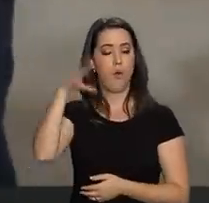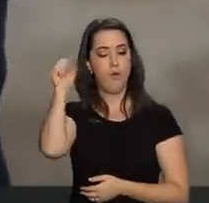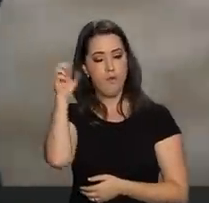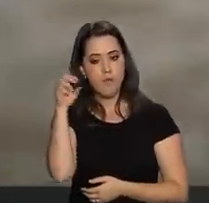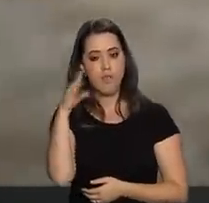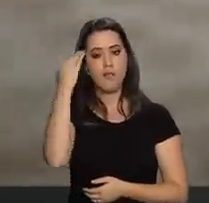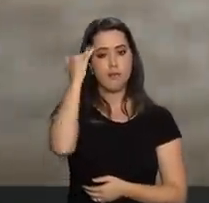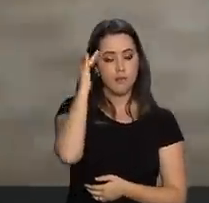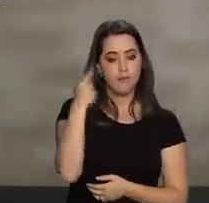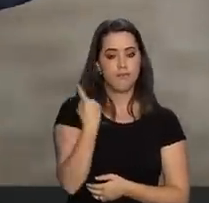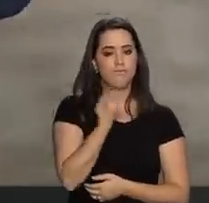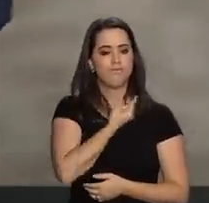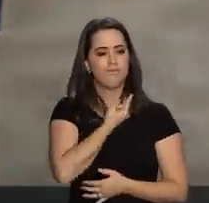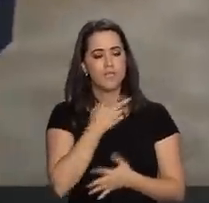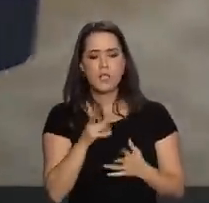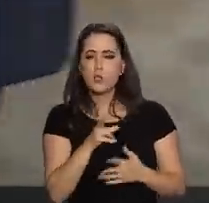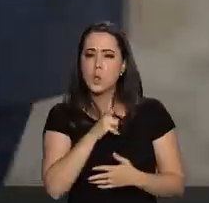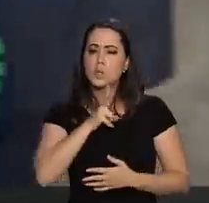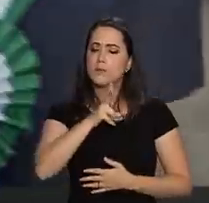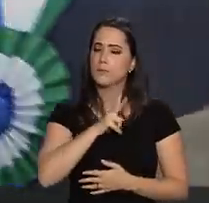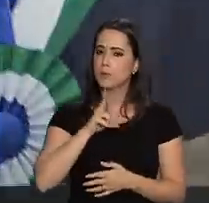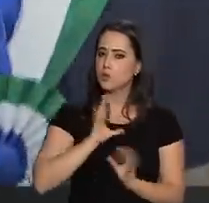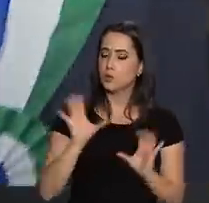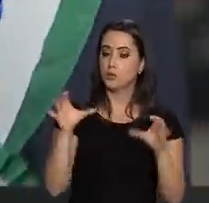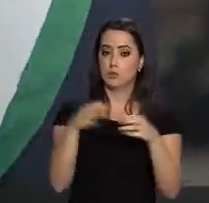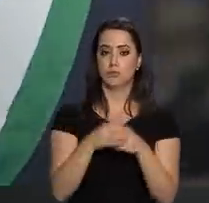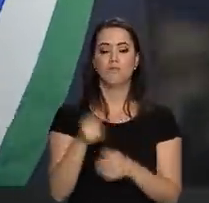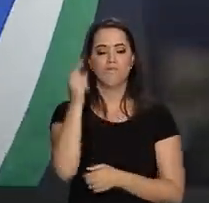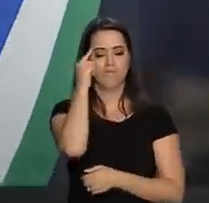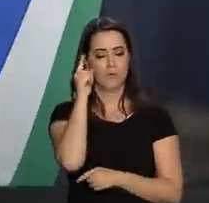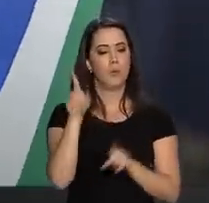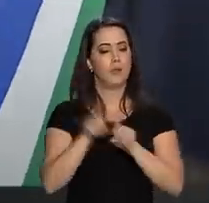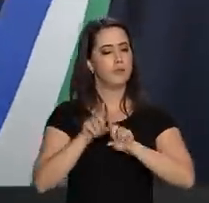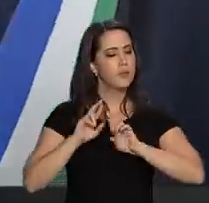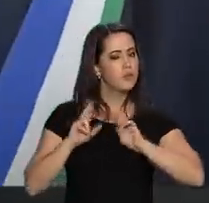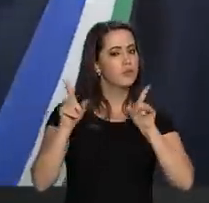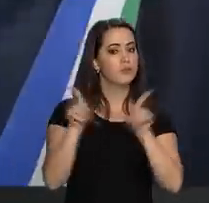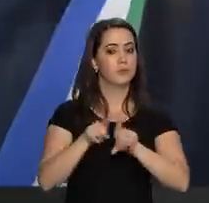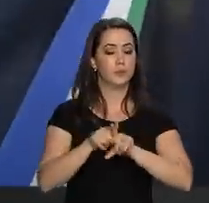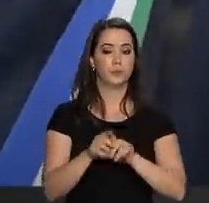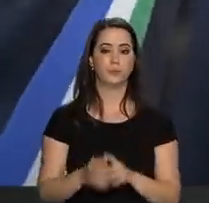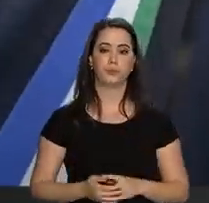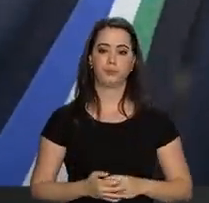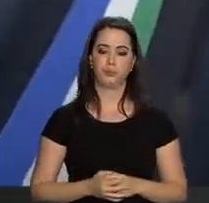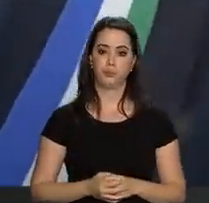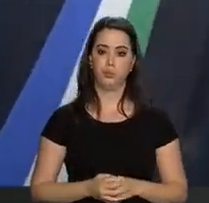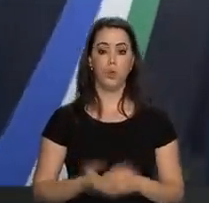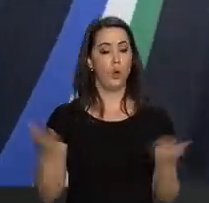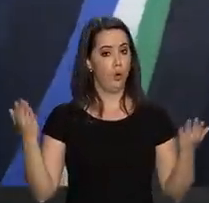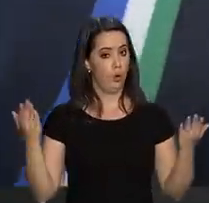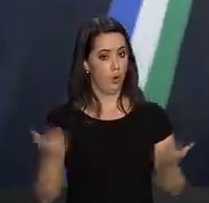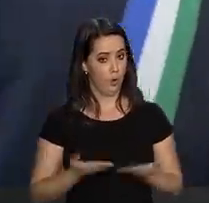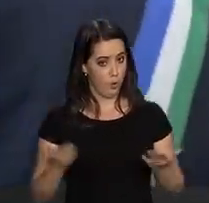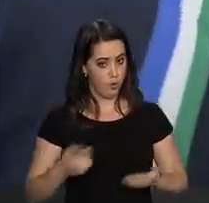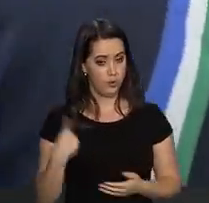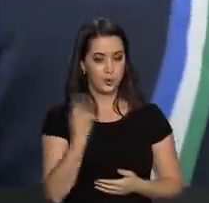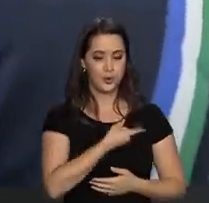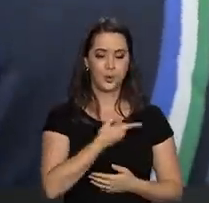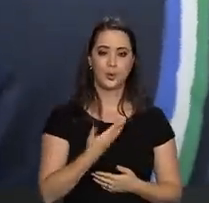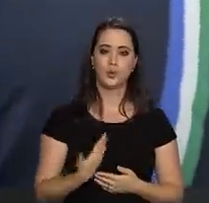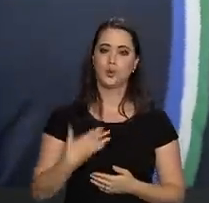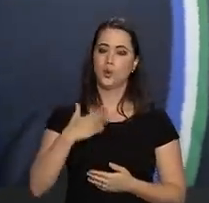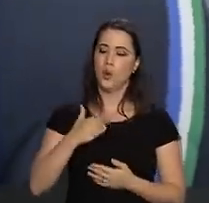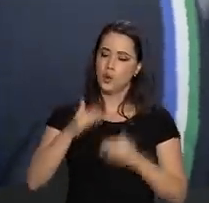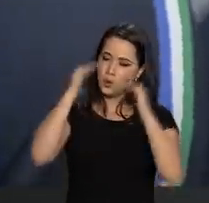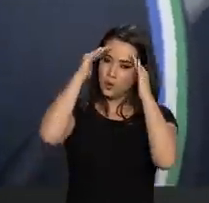pouco nossas peculiaridades e pensamentos. Hoje, rendemos a merecida homenagem